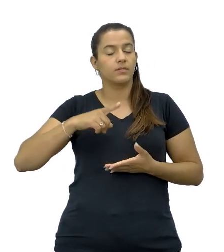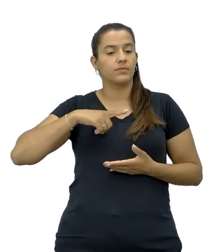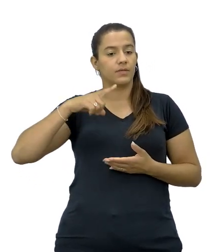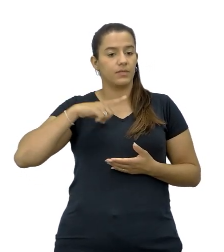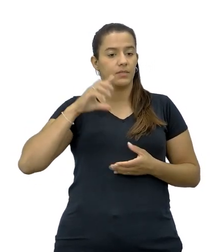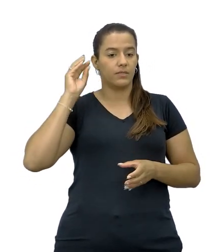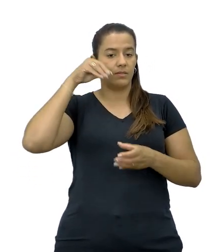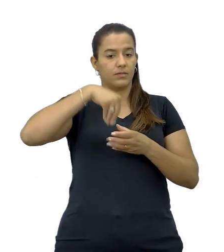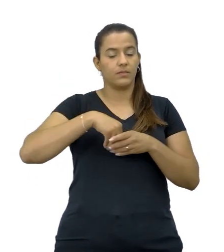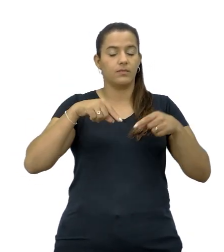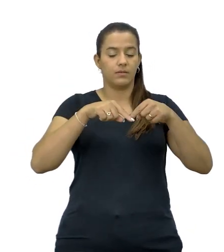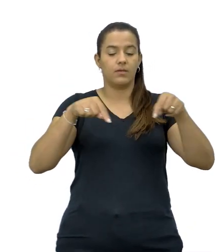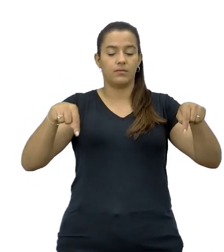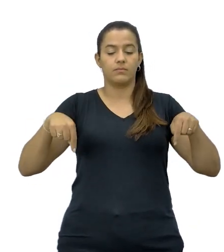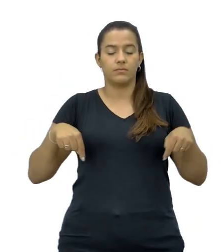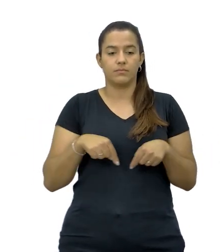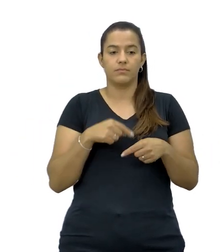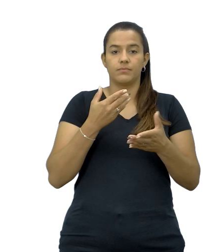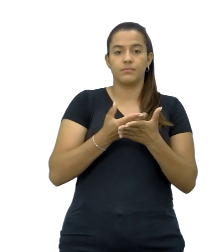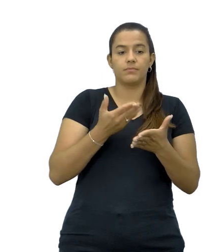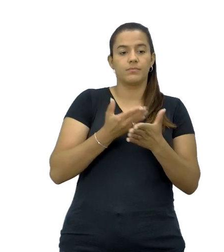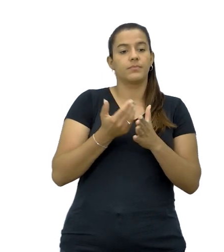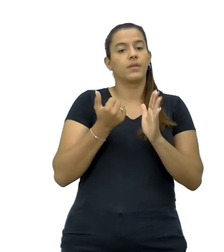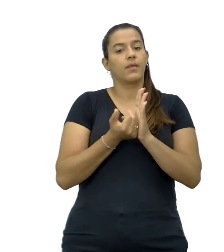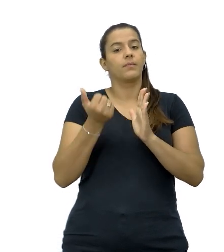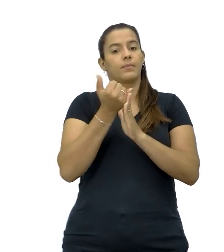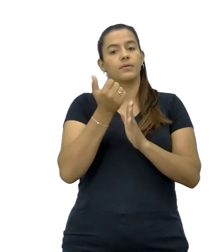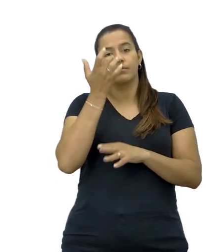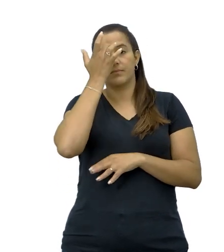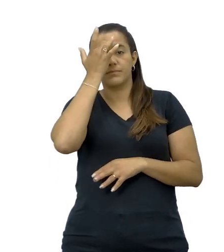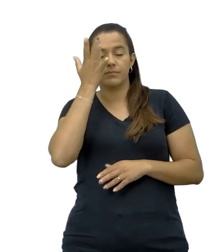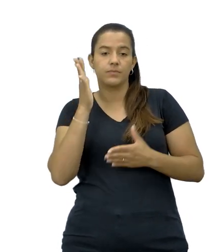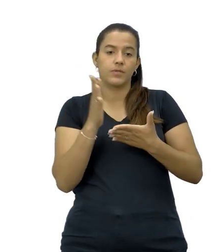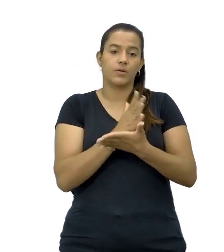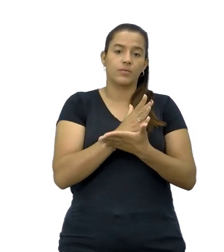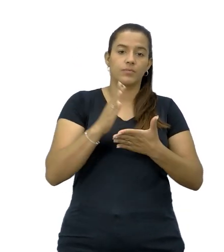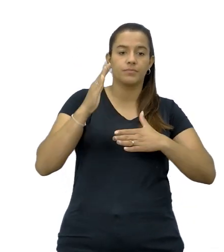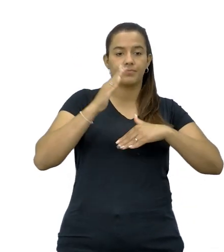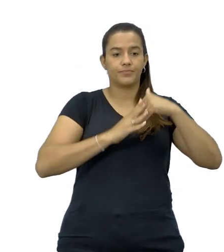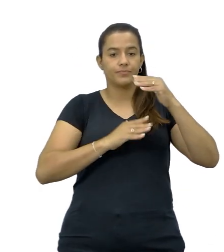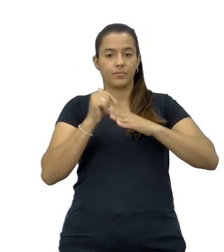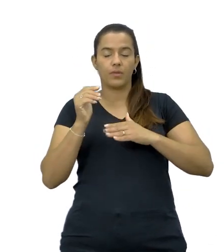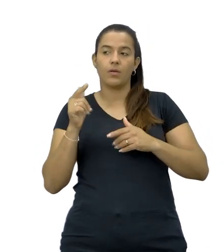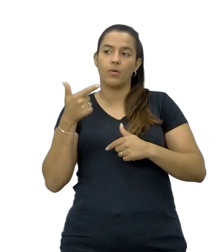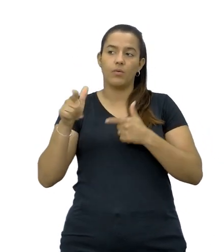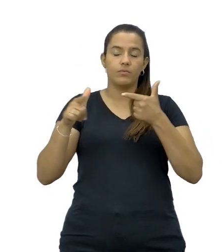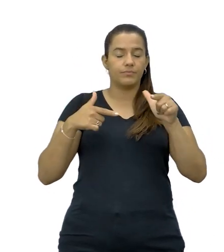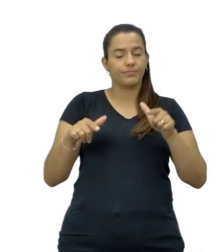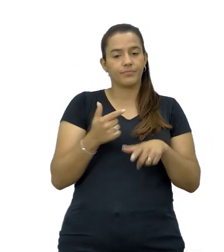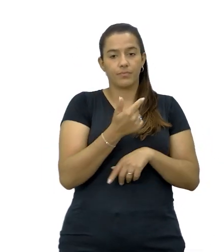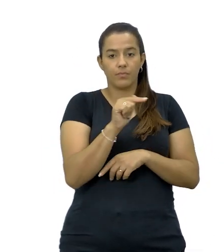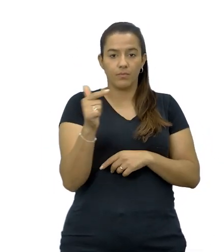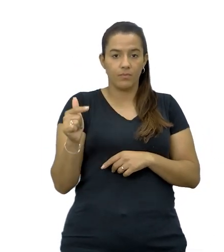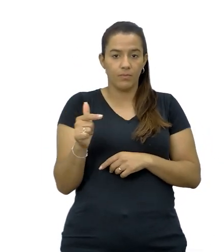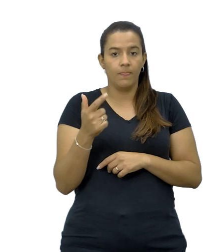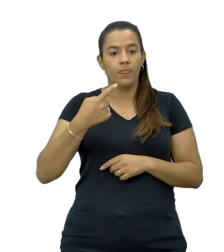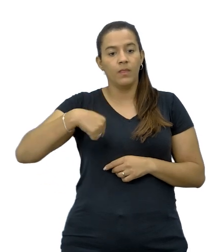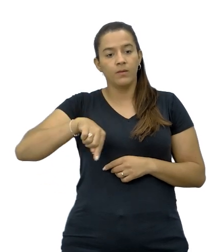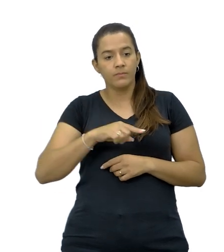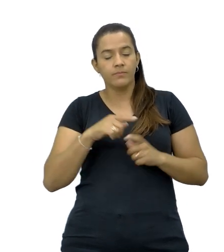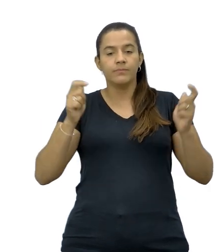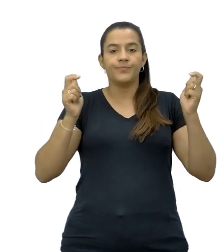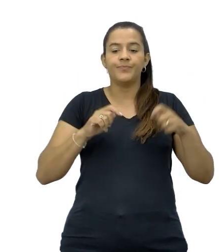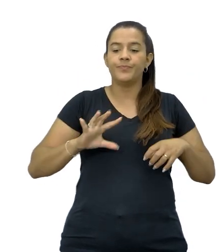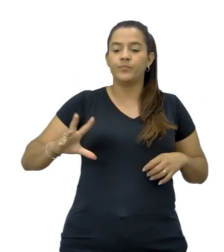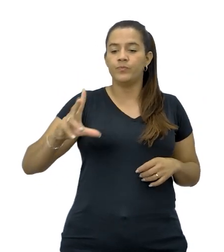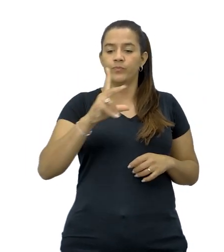sala de aula, estudantes que têm mais facilidade em algumas habilidades e outros nem tanto, e que a atividade que eu posso promover em que